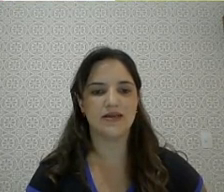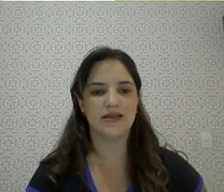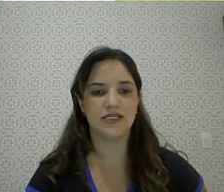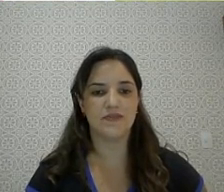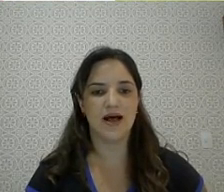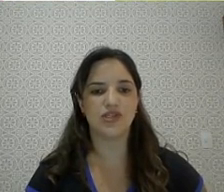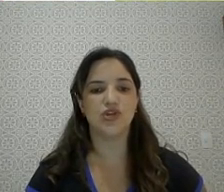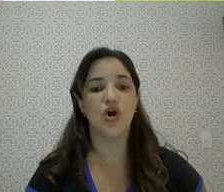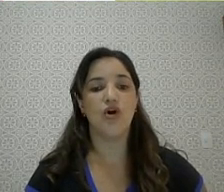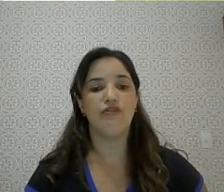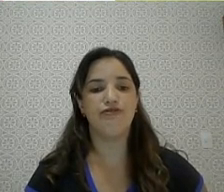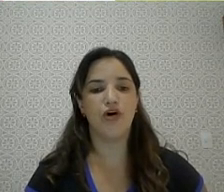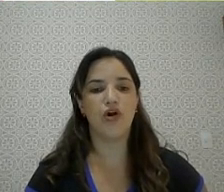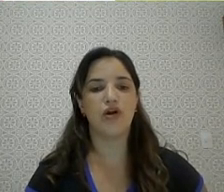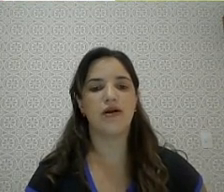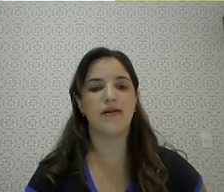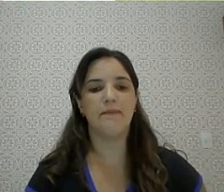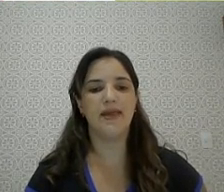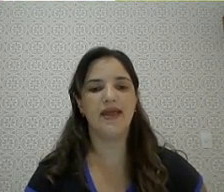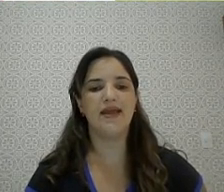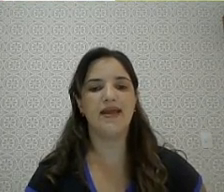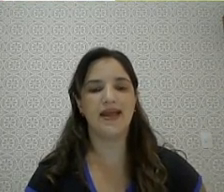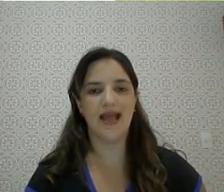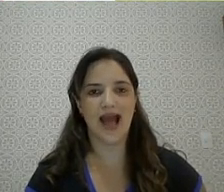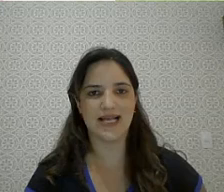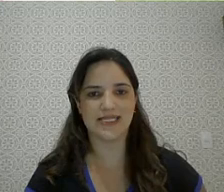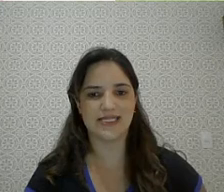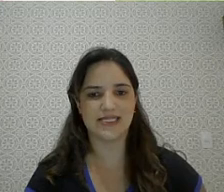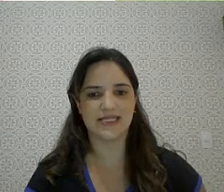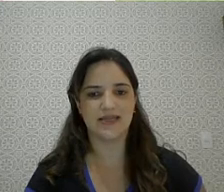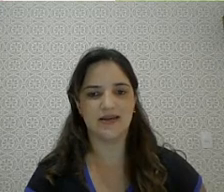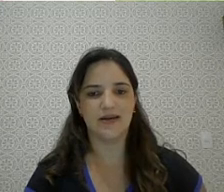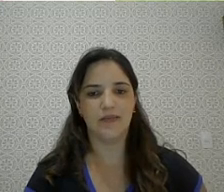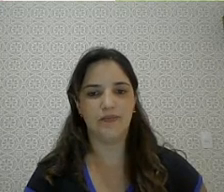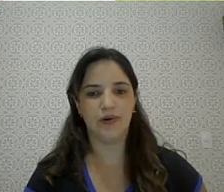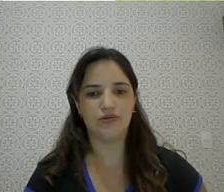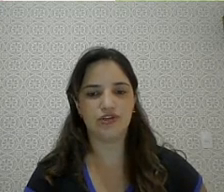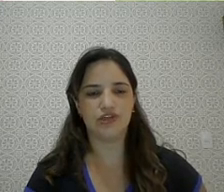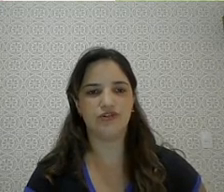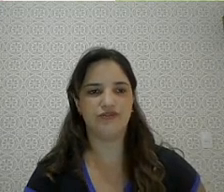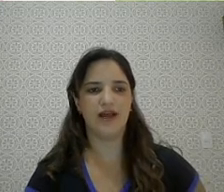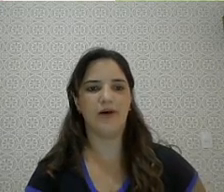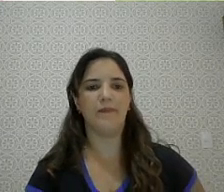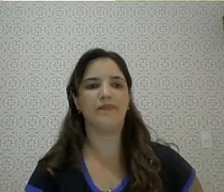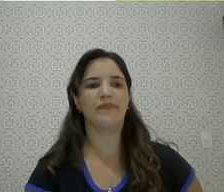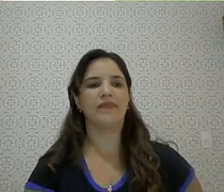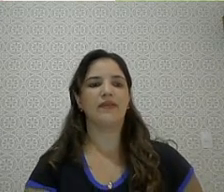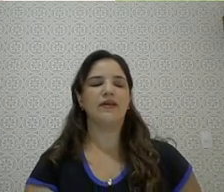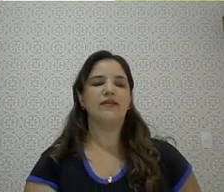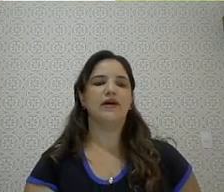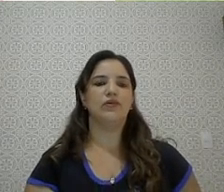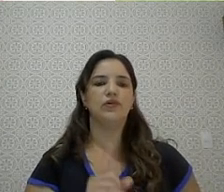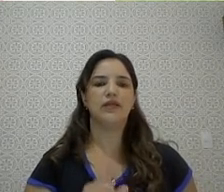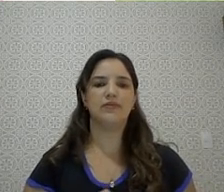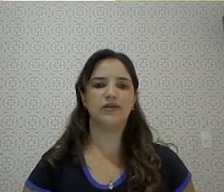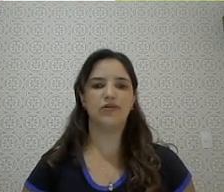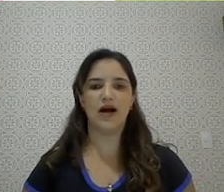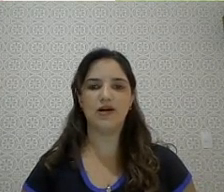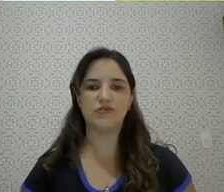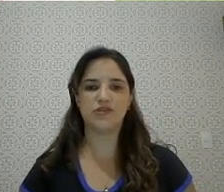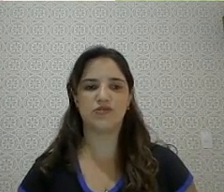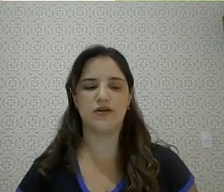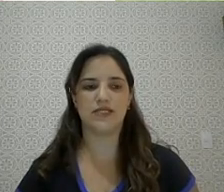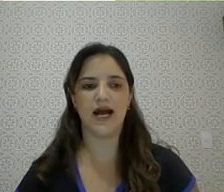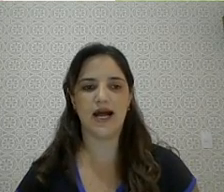as, espaço, formigas. Gás. Pontinho final. Então, o